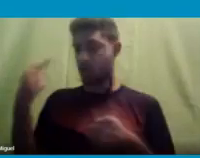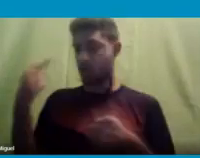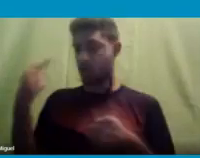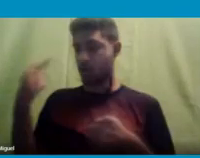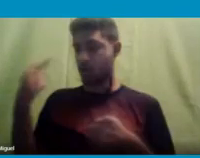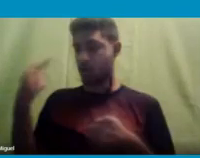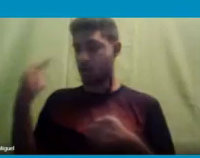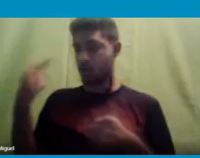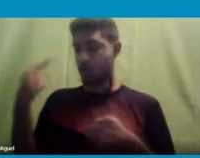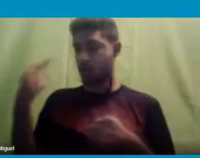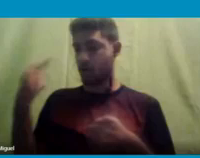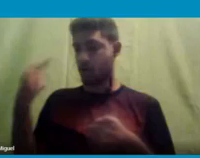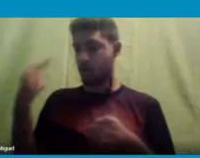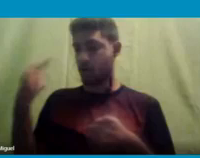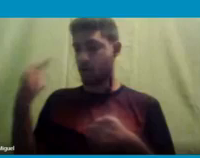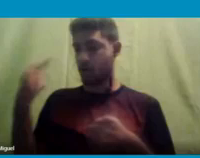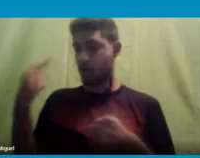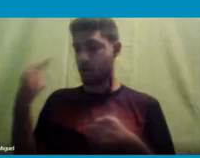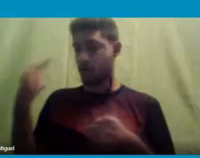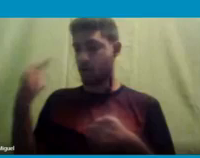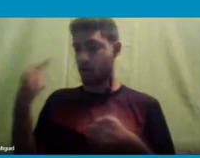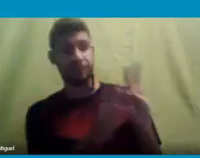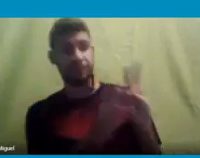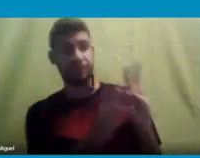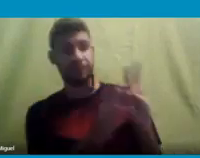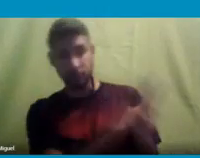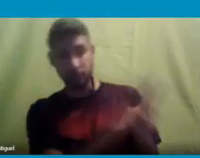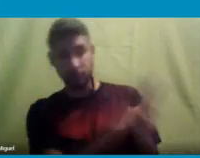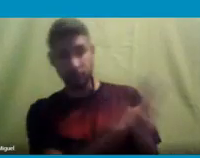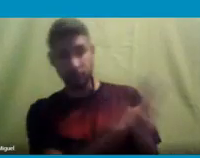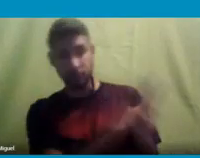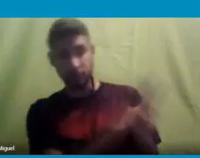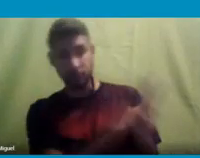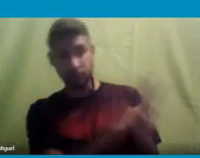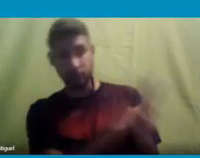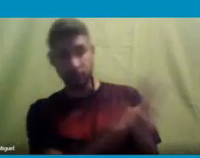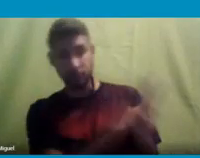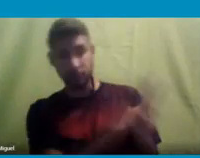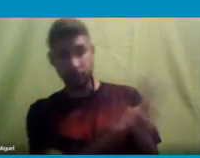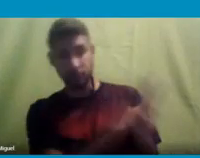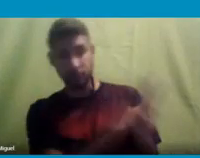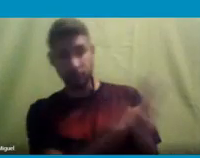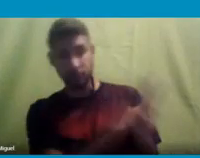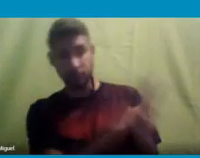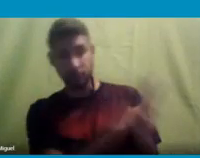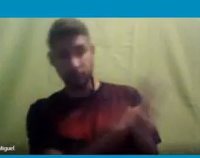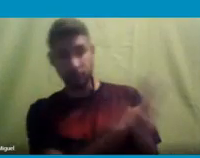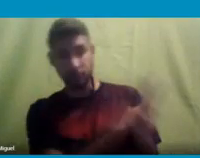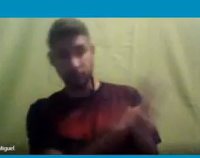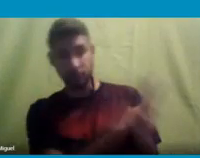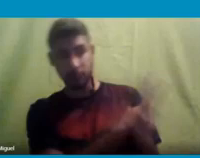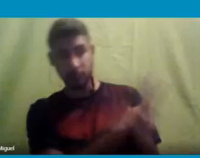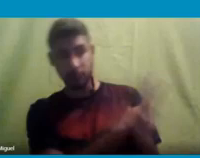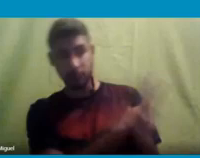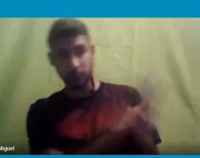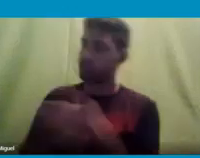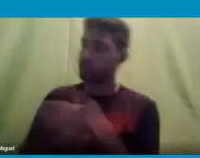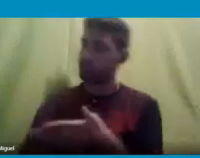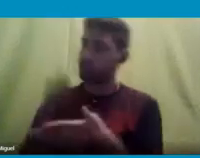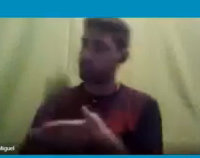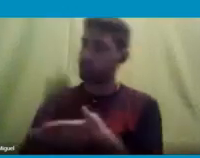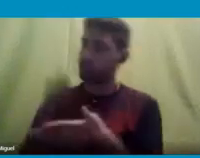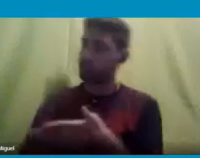que ainda está em curso. Você vê como o povo indígena é resistente, né? Está aí até hoje lutando contra isso